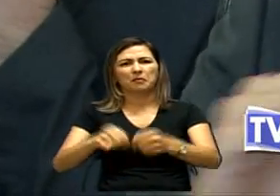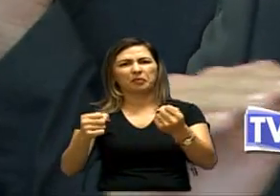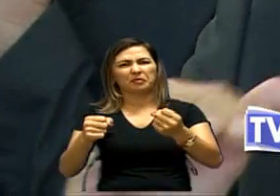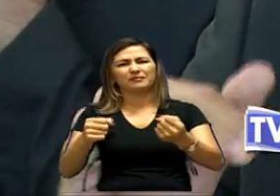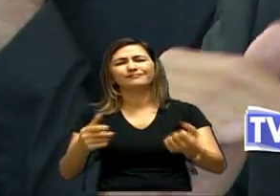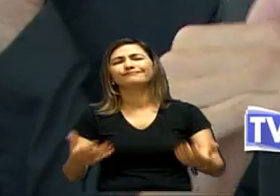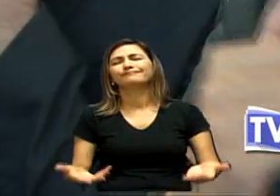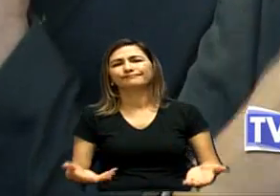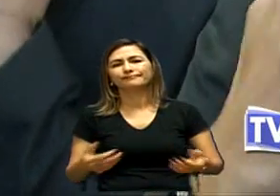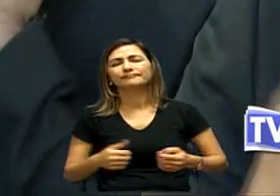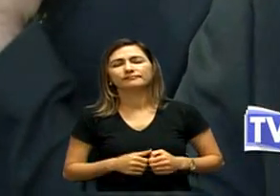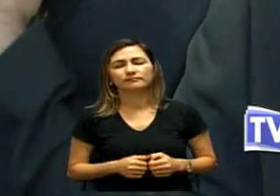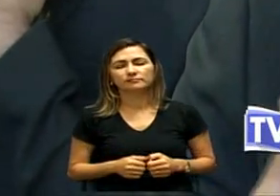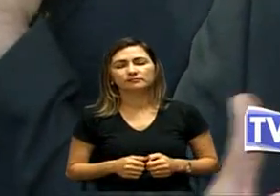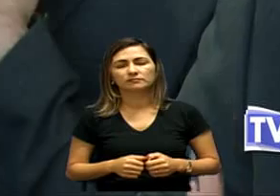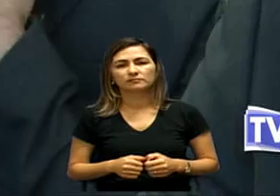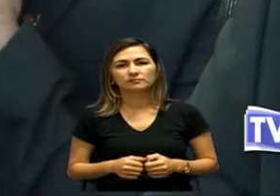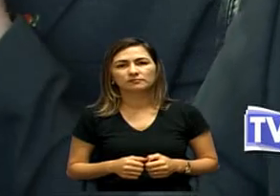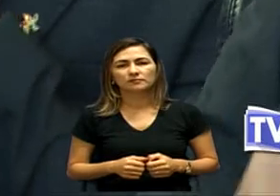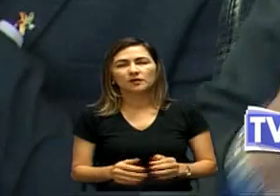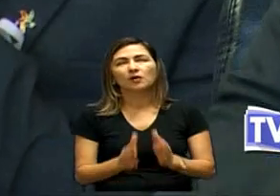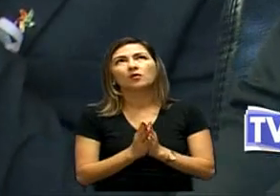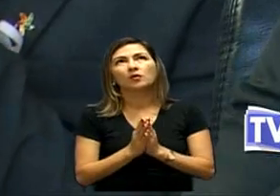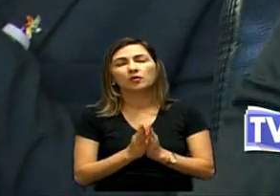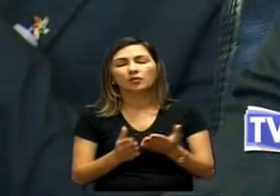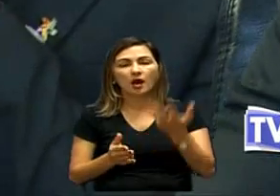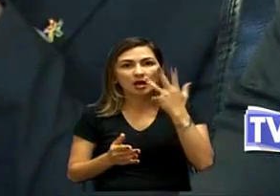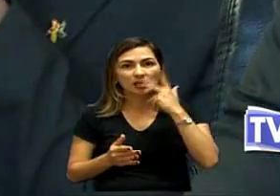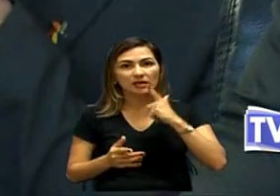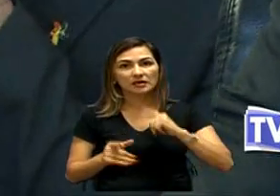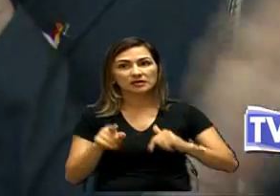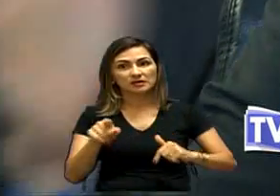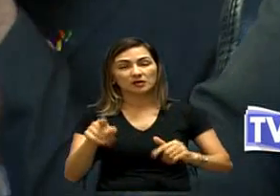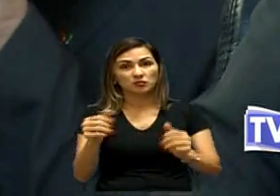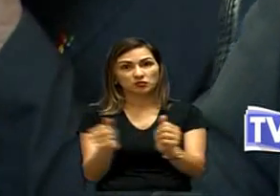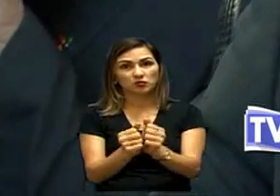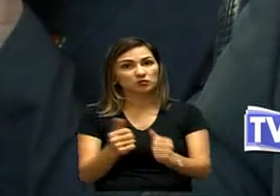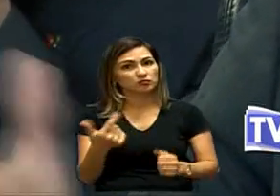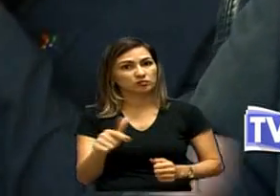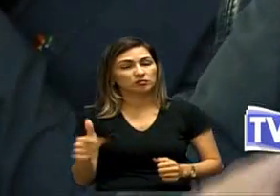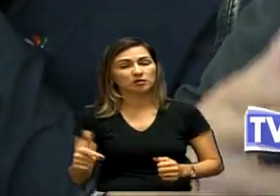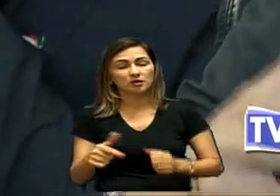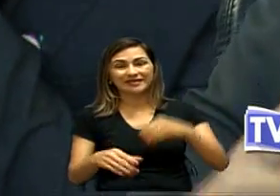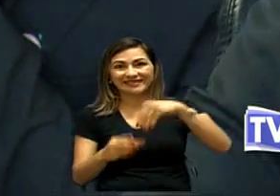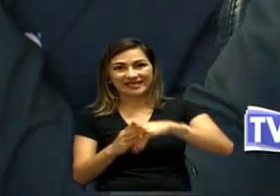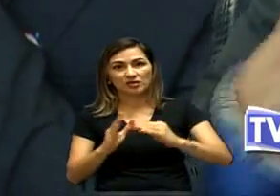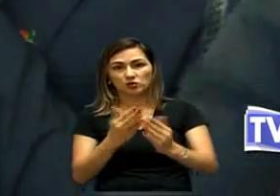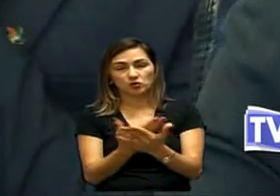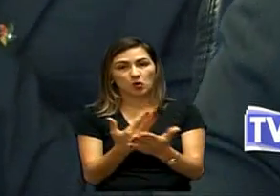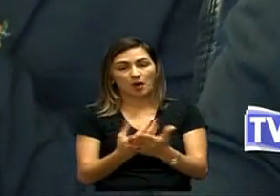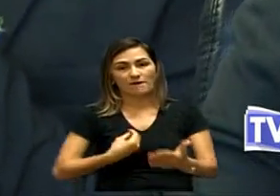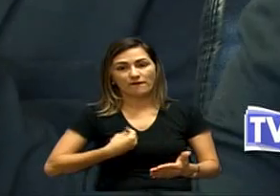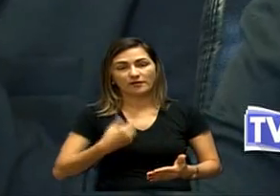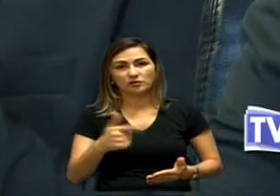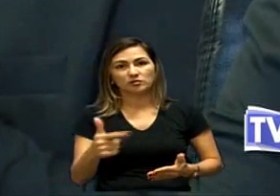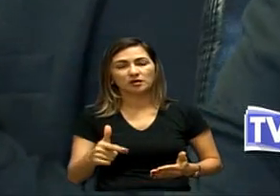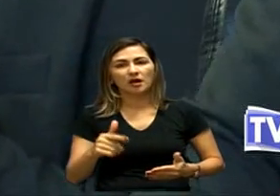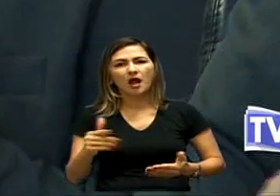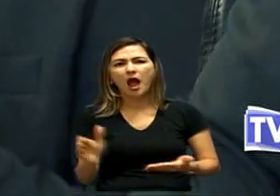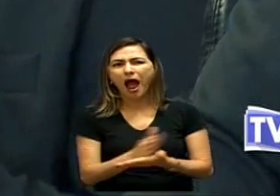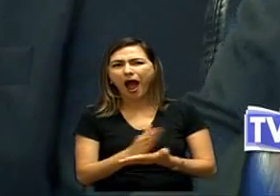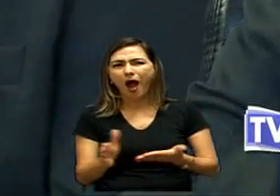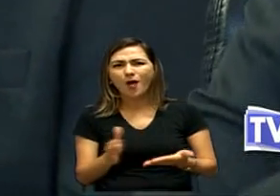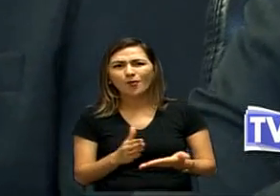Deus, não foi no momento que as crianças estavam ali no local e, em alguns dos casos, os meliantes acabam até defecando no local, fazendo